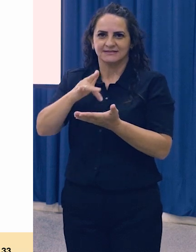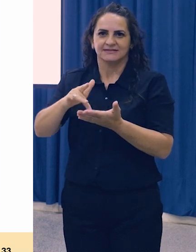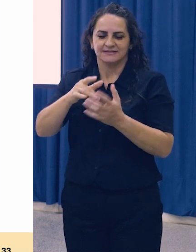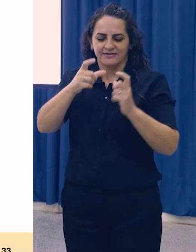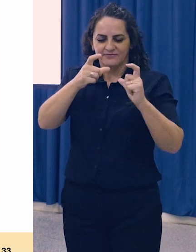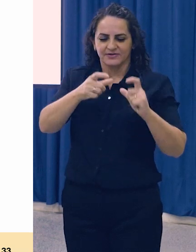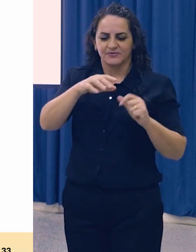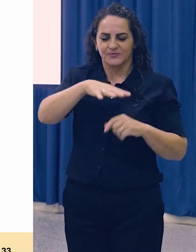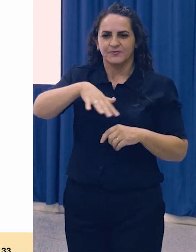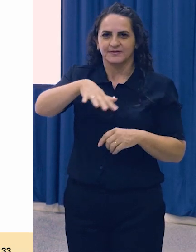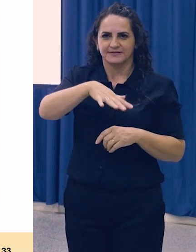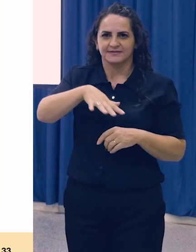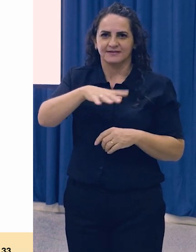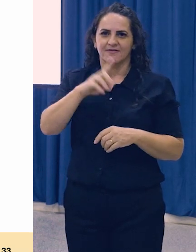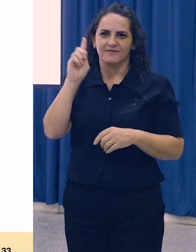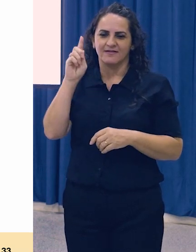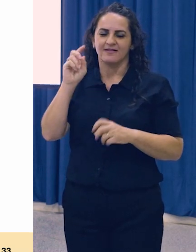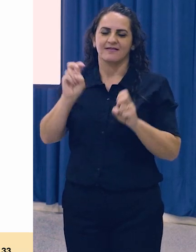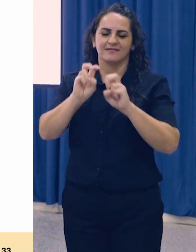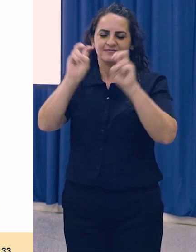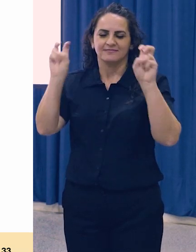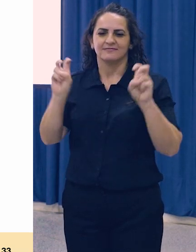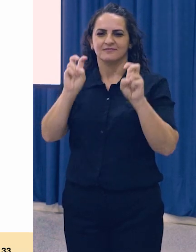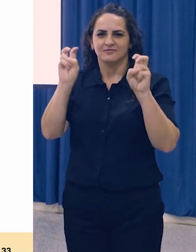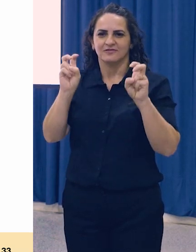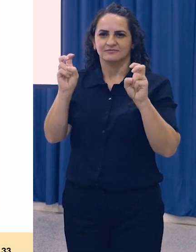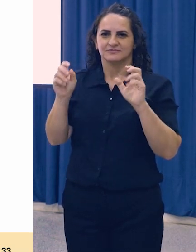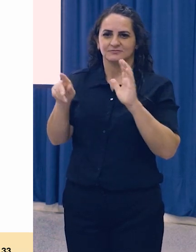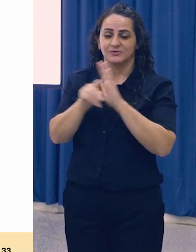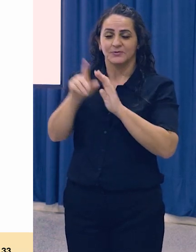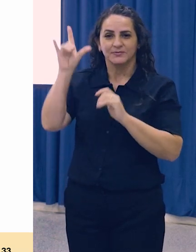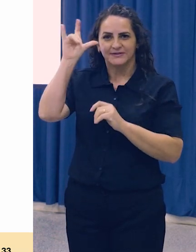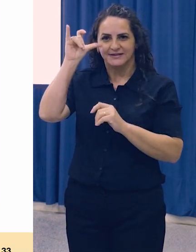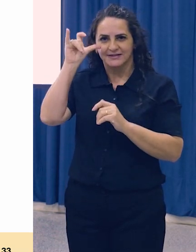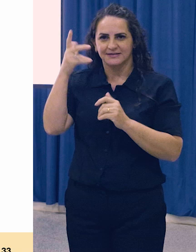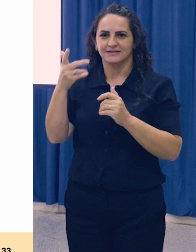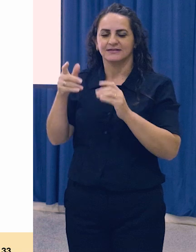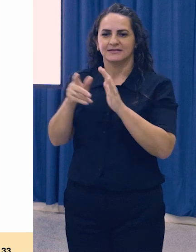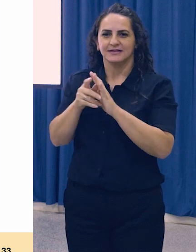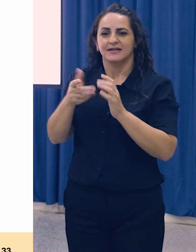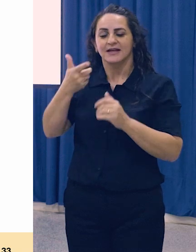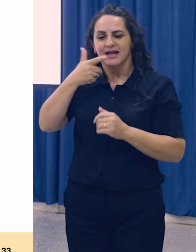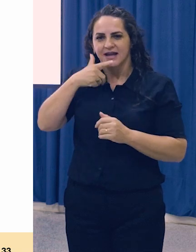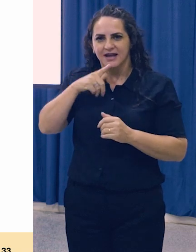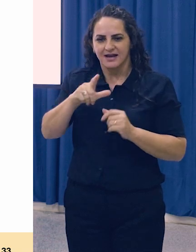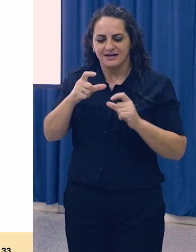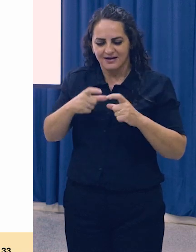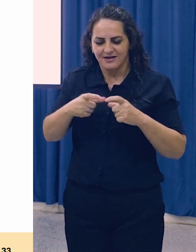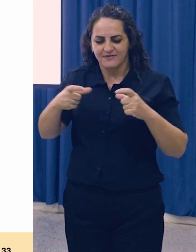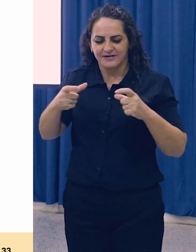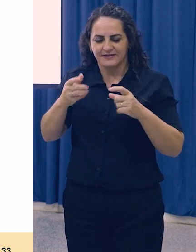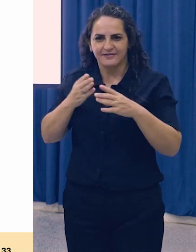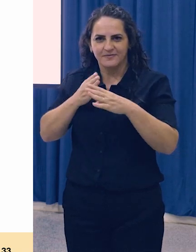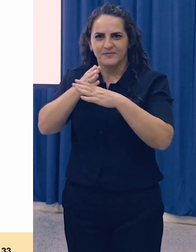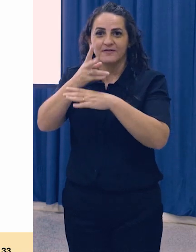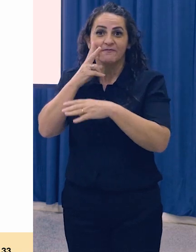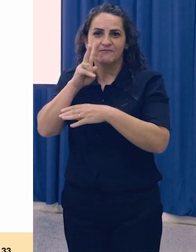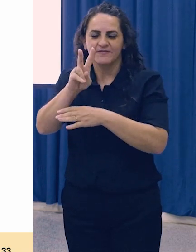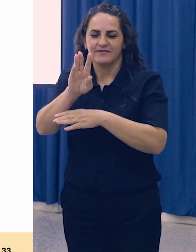e marcava o Instagram da produtora, ganhava um ingresso para a estreia do filme. Então foi